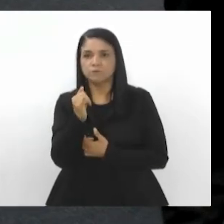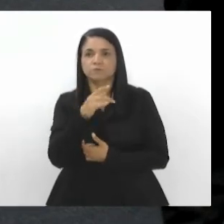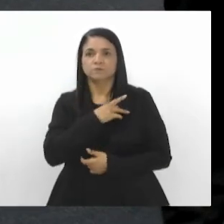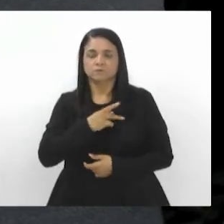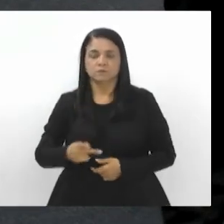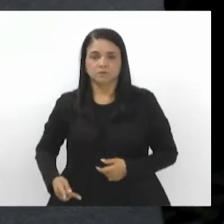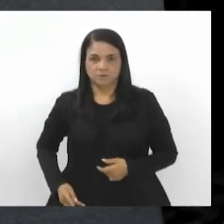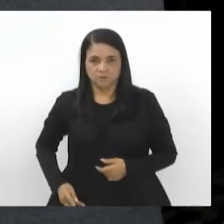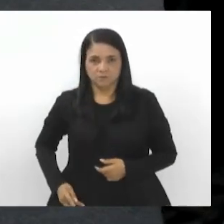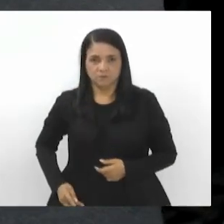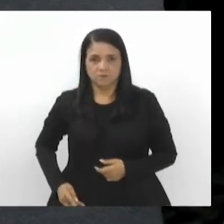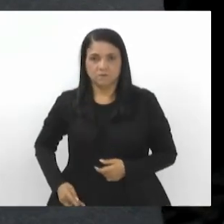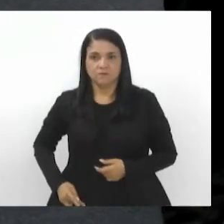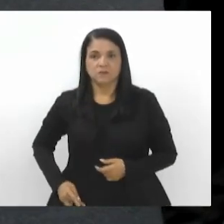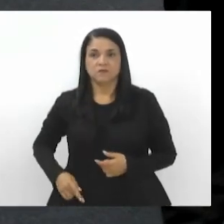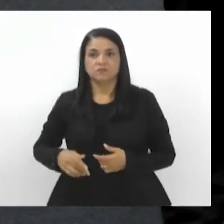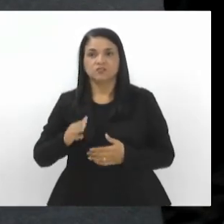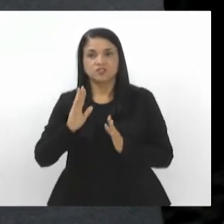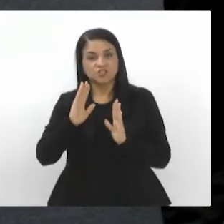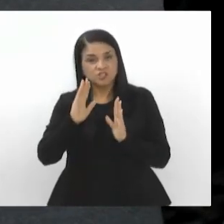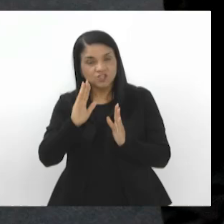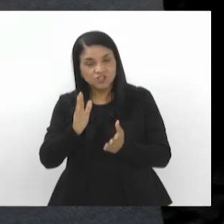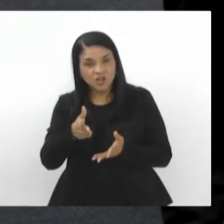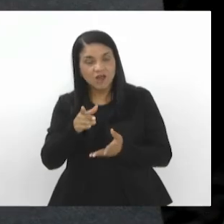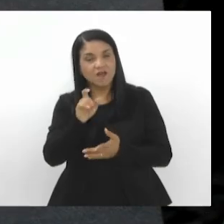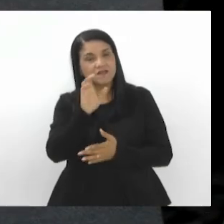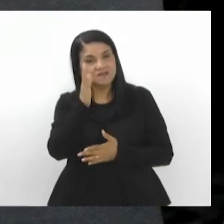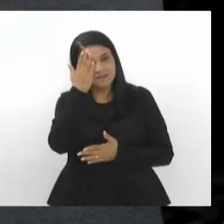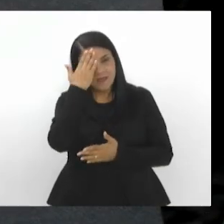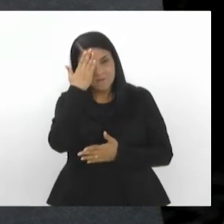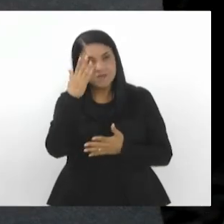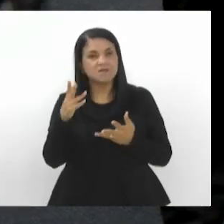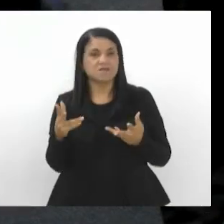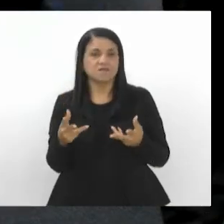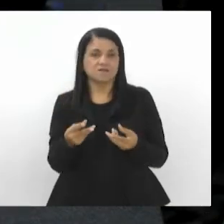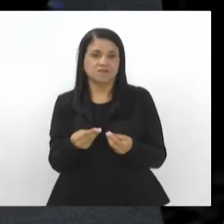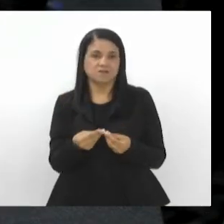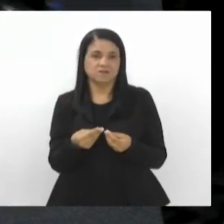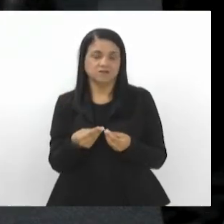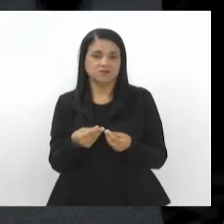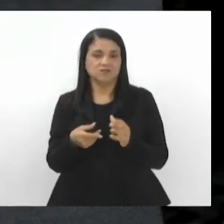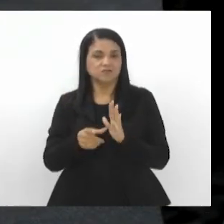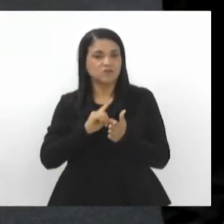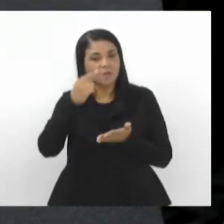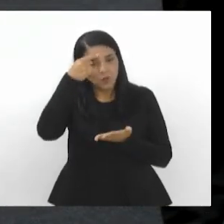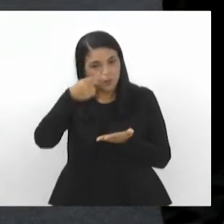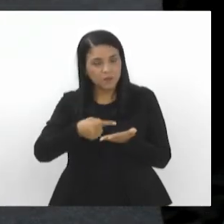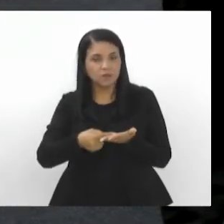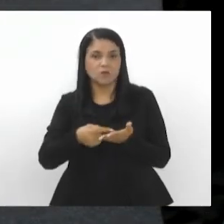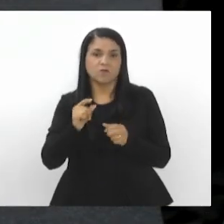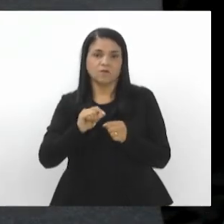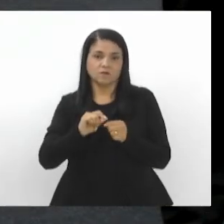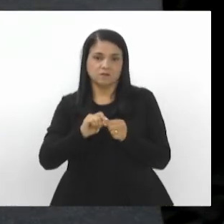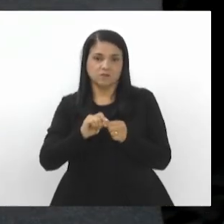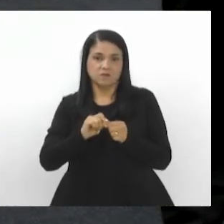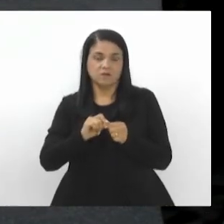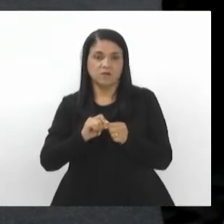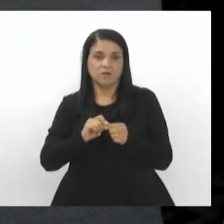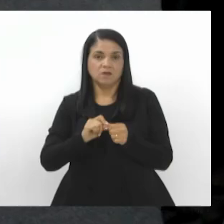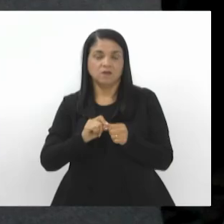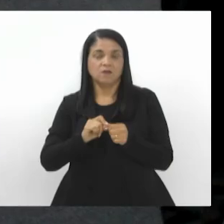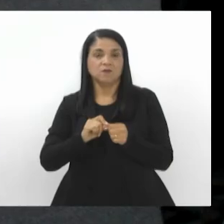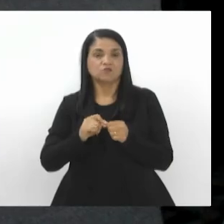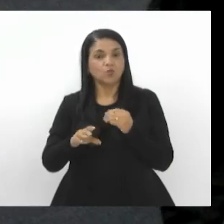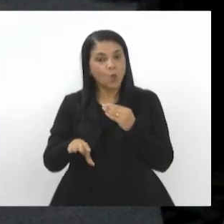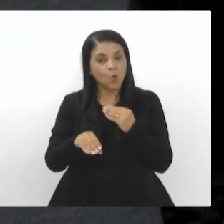presidente Bacelar, que Vossa Excelência já estava sensibilizado antes, já tinha me prometido que ia fazer. Então, só estou dando um elemento a